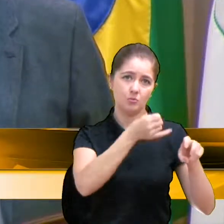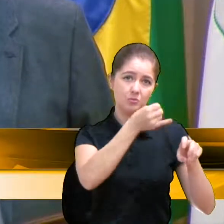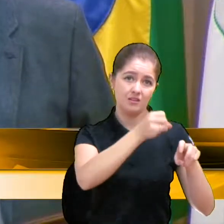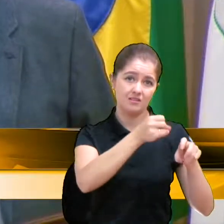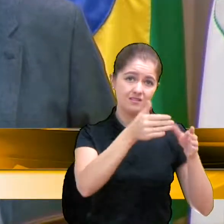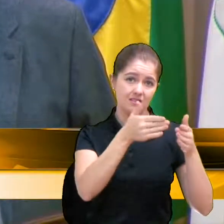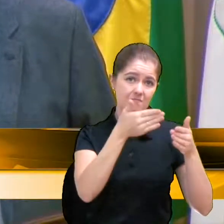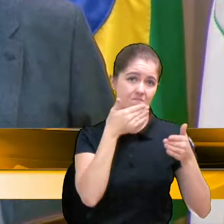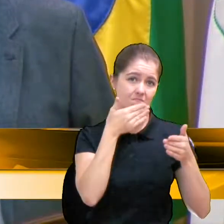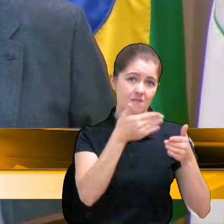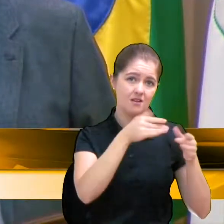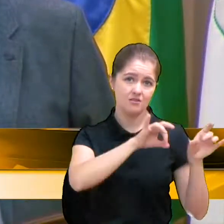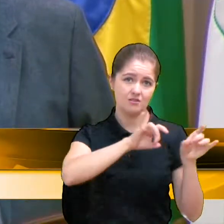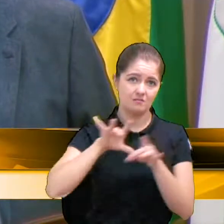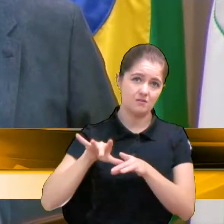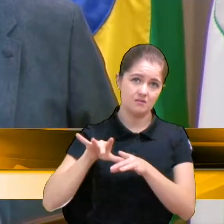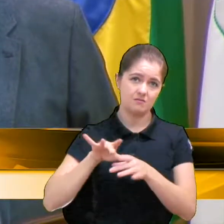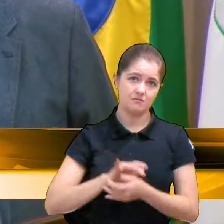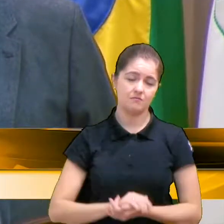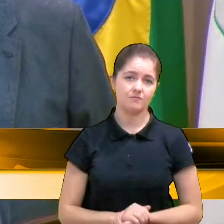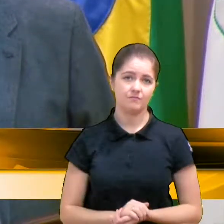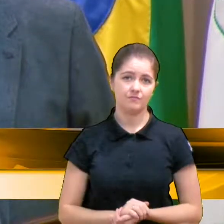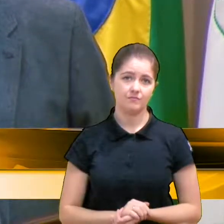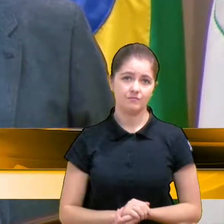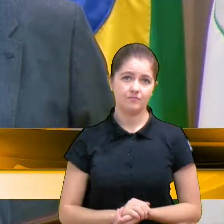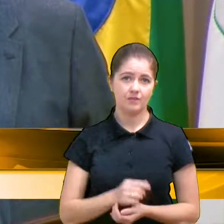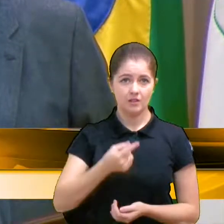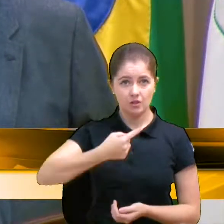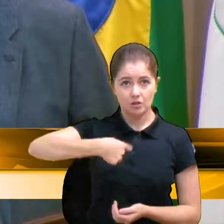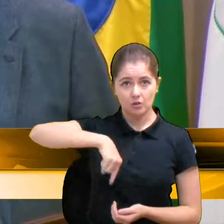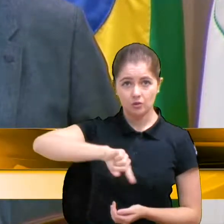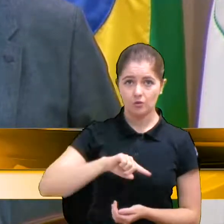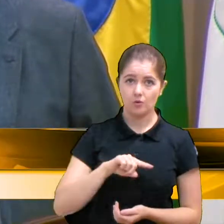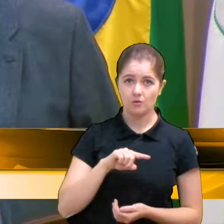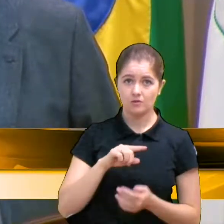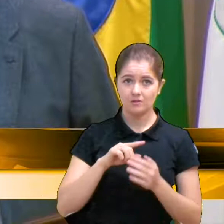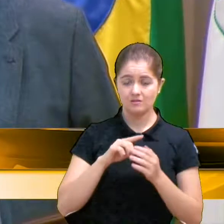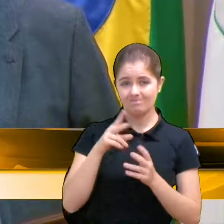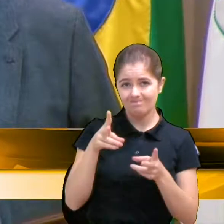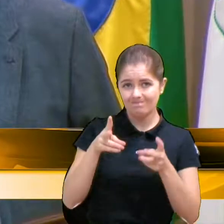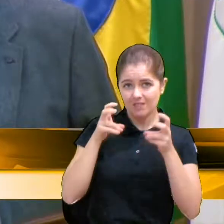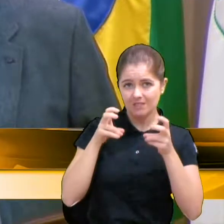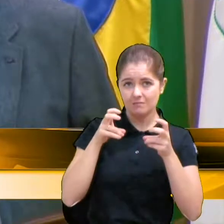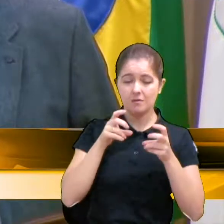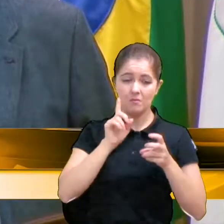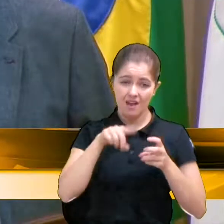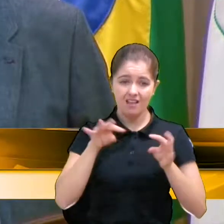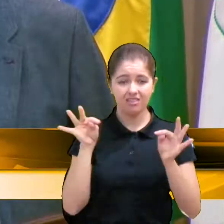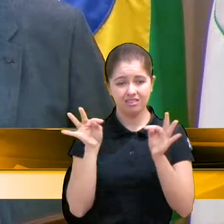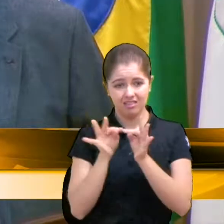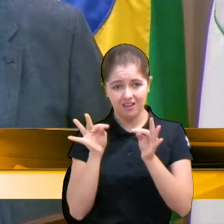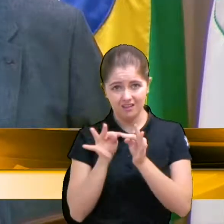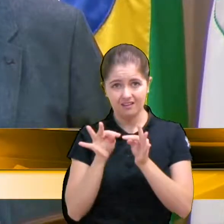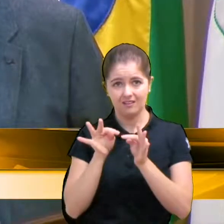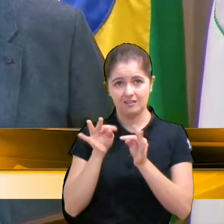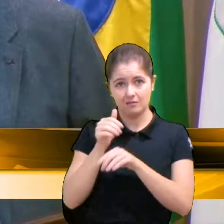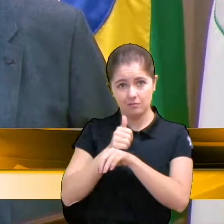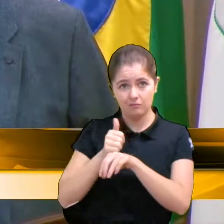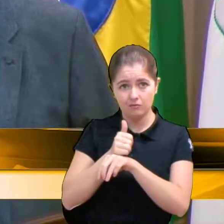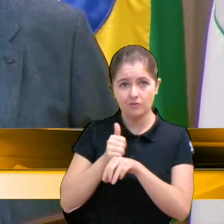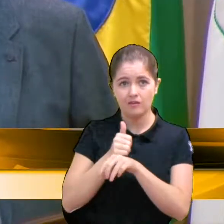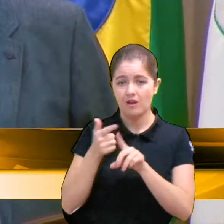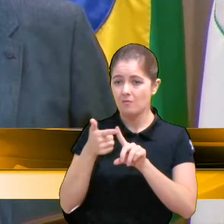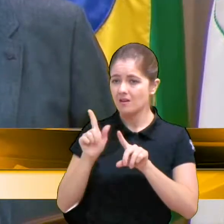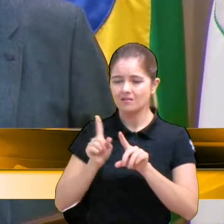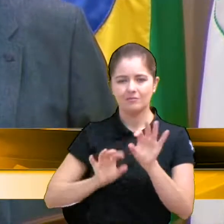gente percebe assim que se possível, uma pode ser uma técnica, mas não está preparado para o meio rural, para ouvir os